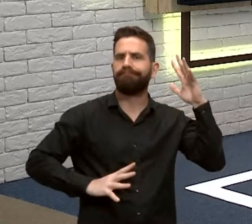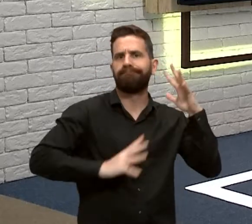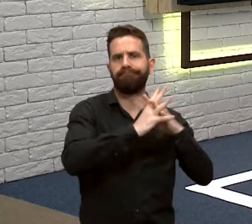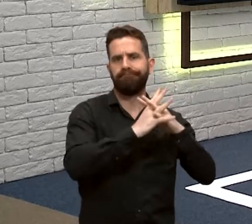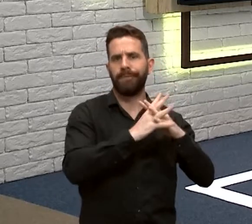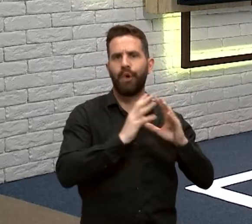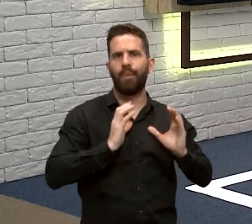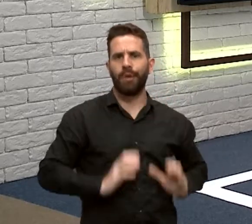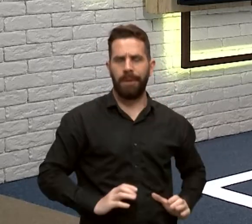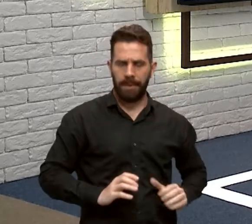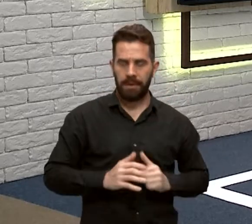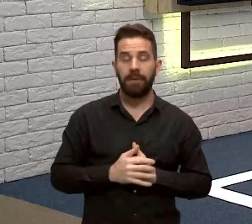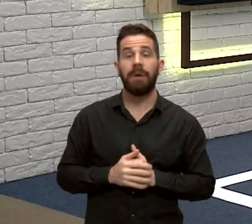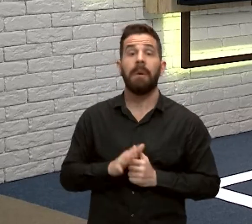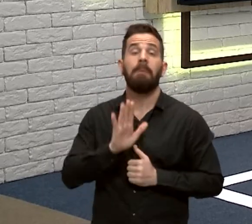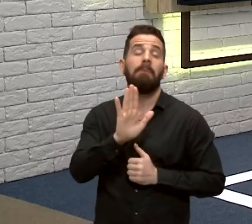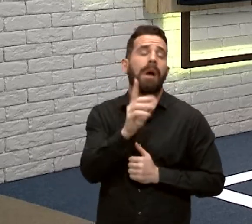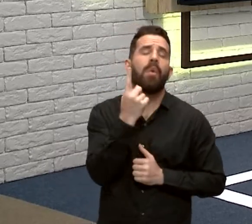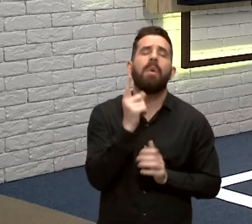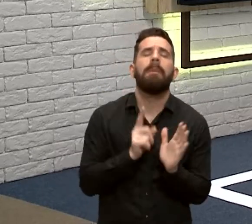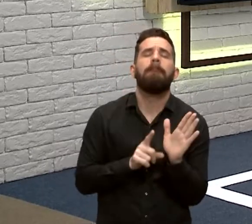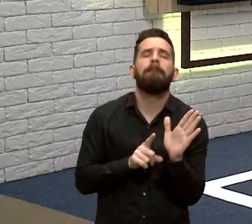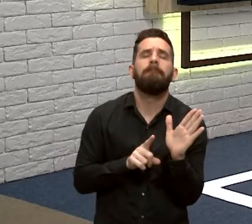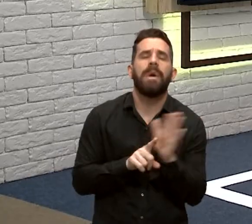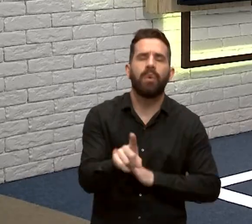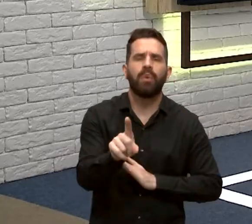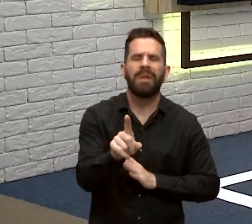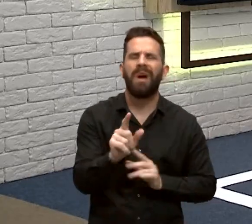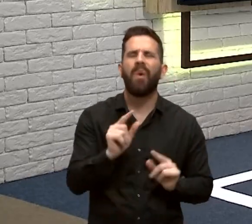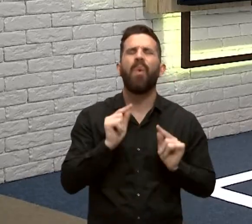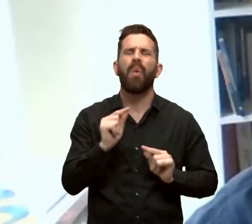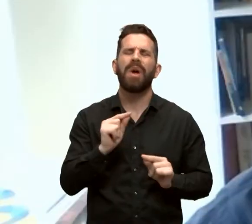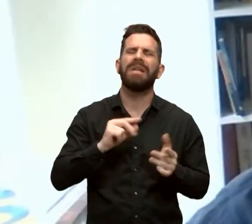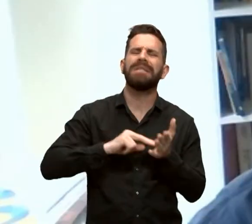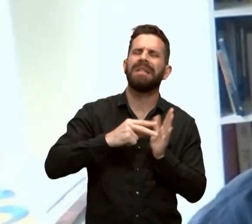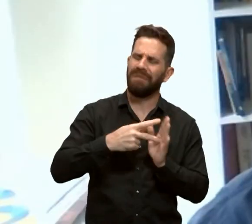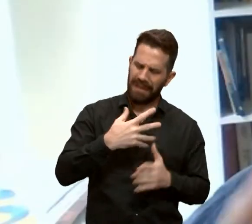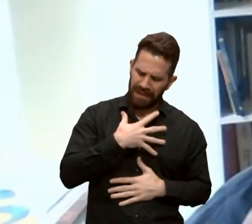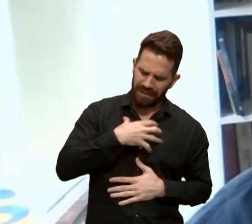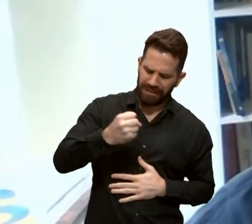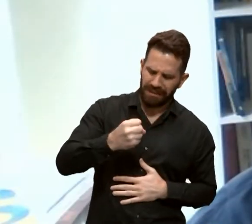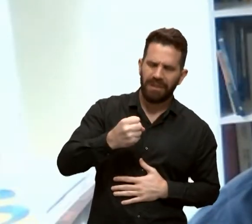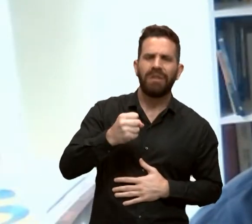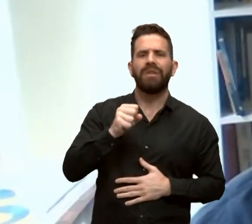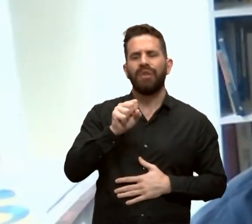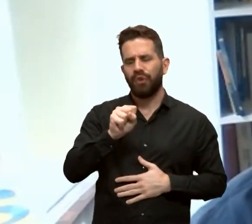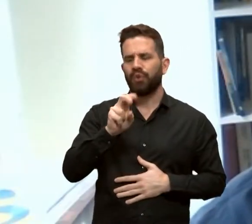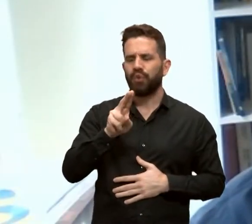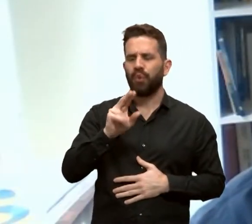valeria a pena a gente perguntar o que ele é, não é? E eu diria que ele é